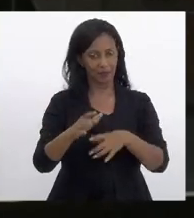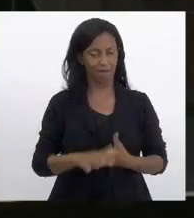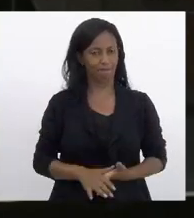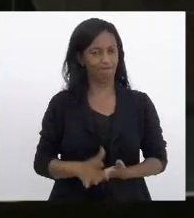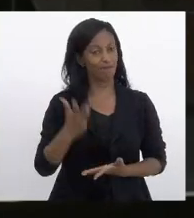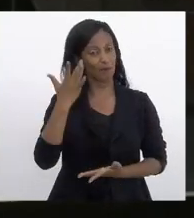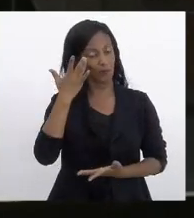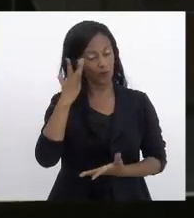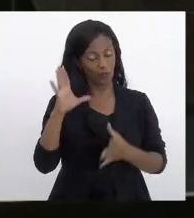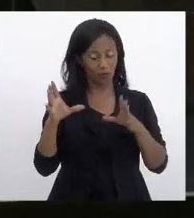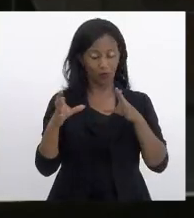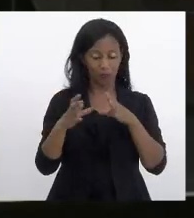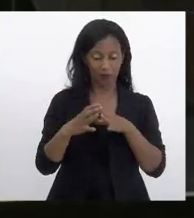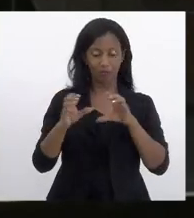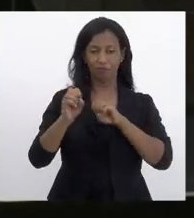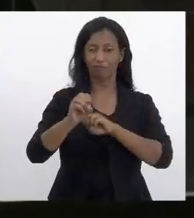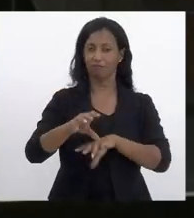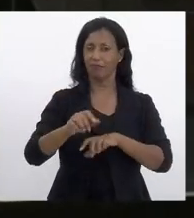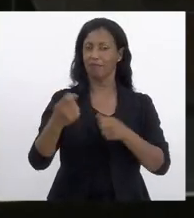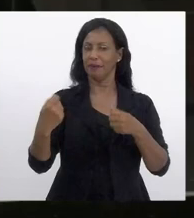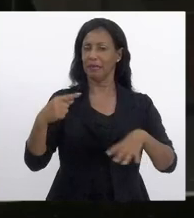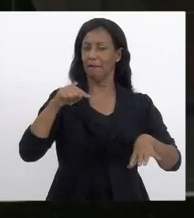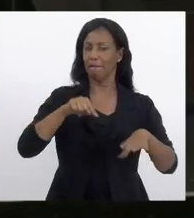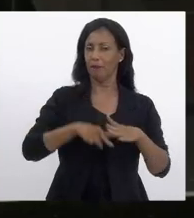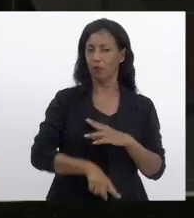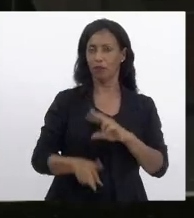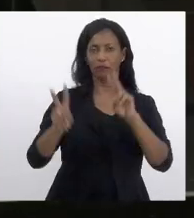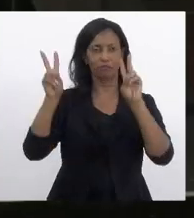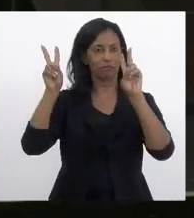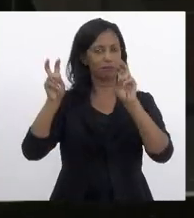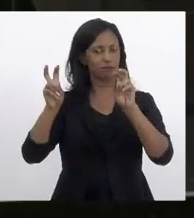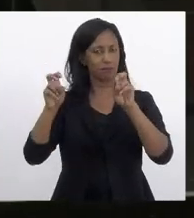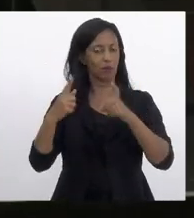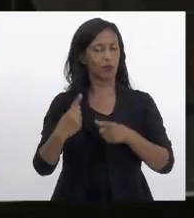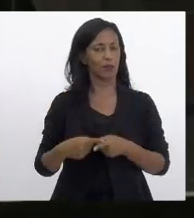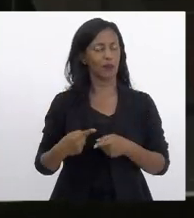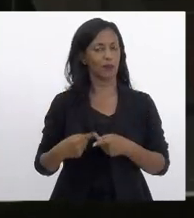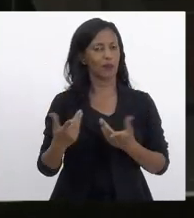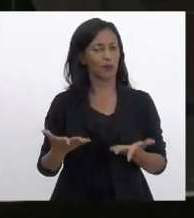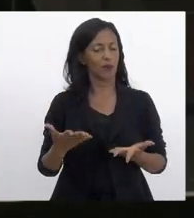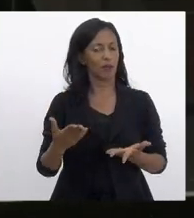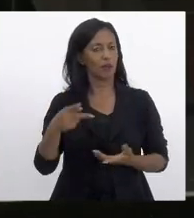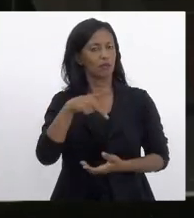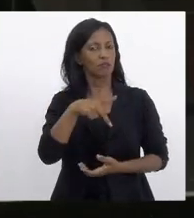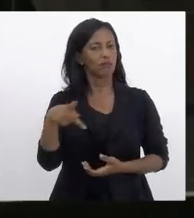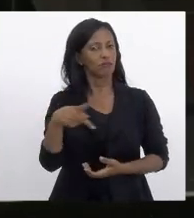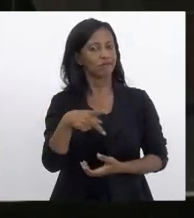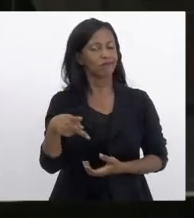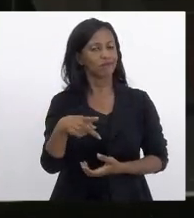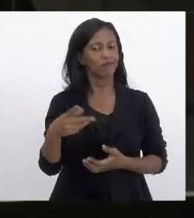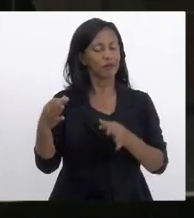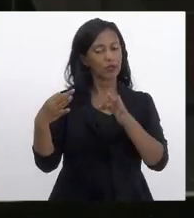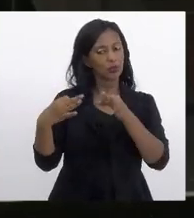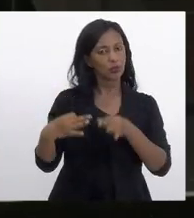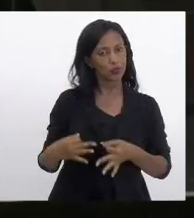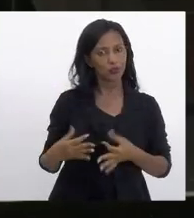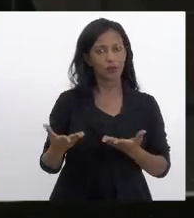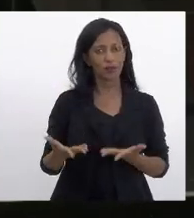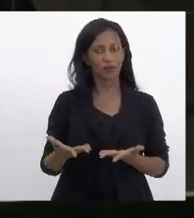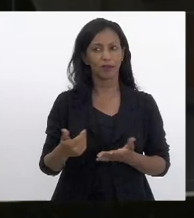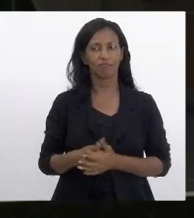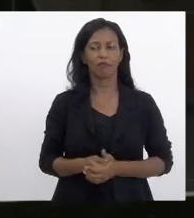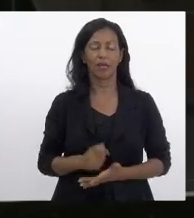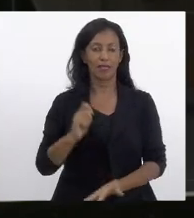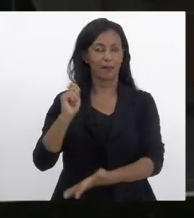que a Comissão de Educação precisa aprofundar essa questão, porque o magistério faz jus, né, a